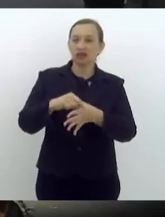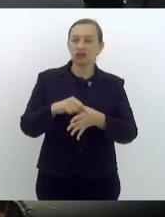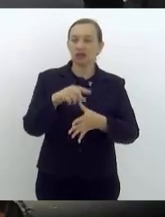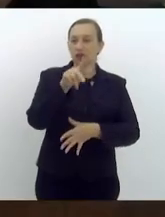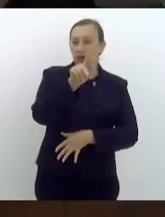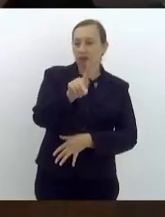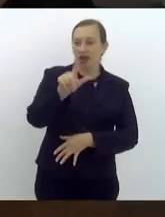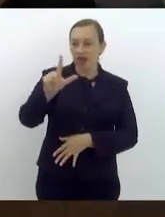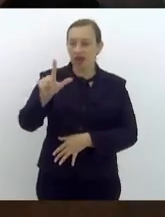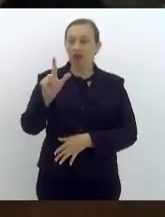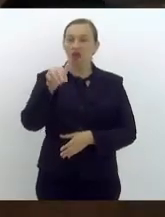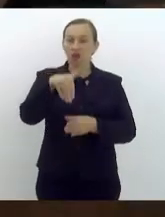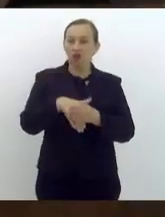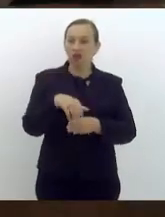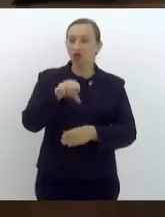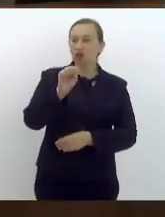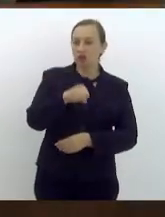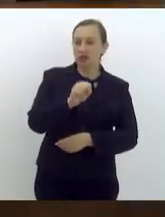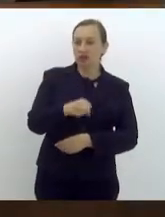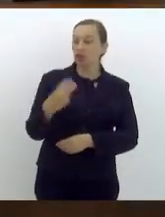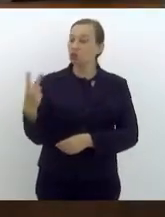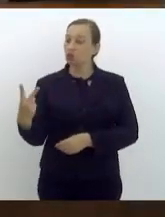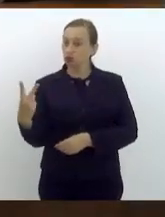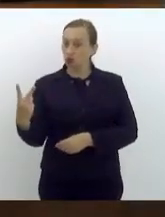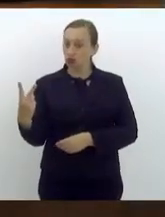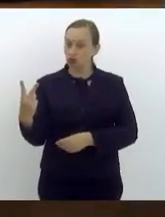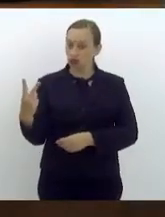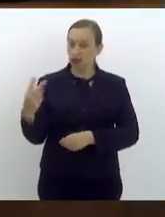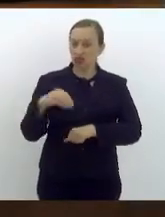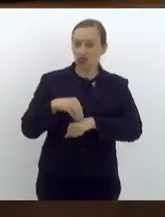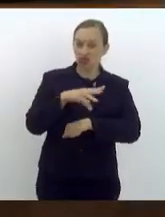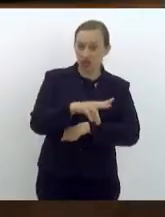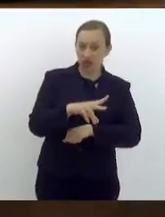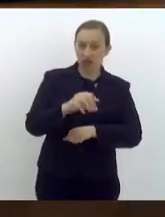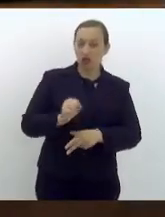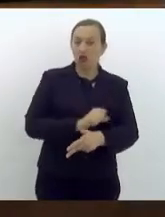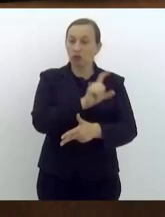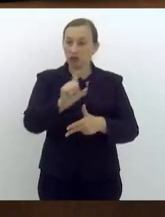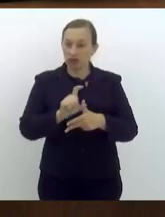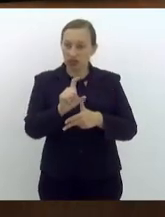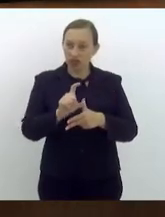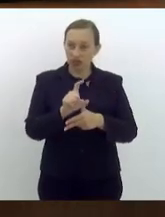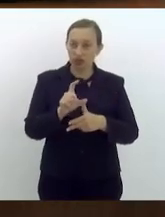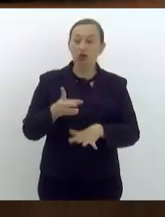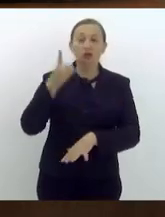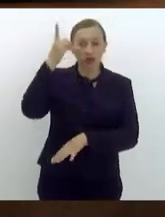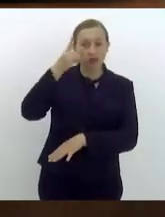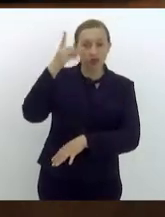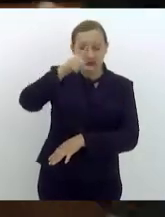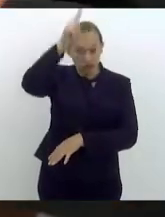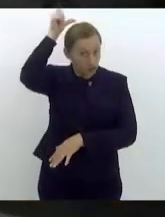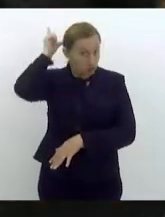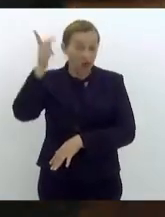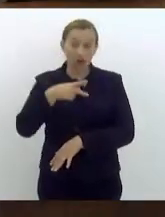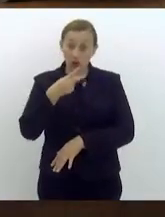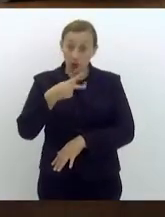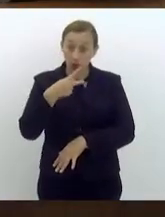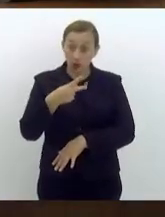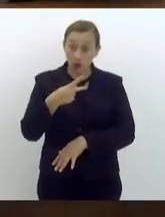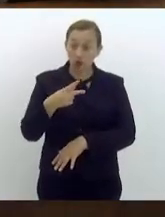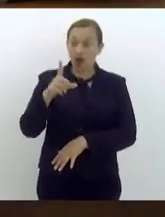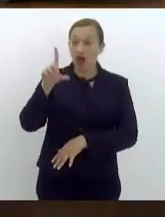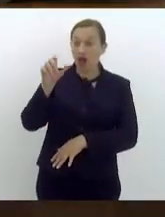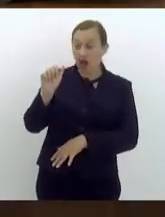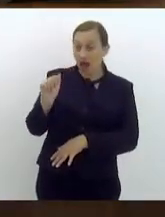sim à aprovação dos dois indicados pelo Poder Executivo, conforme o deputado Luiz Paulo falou aqui. O